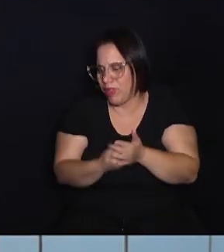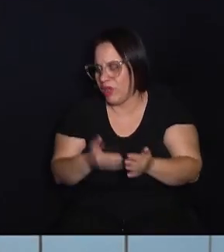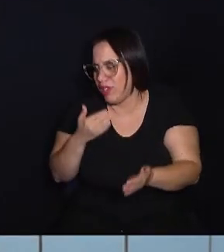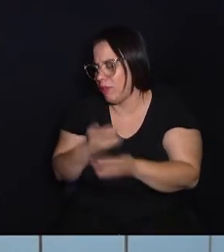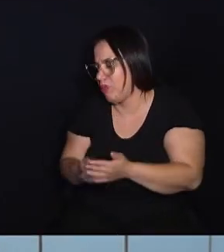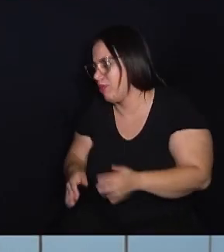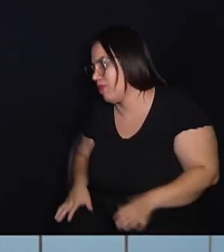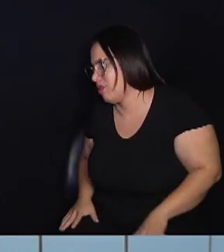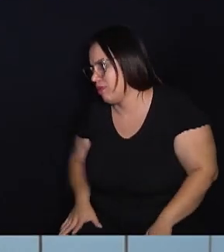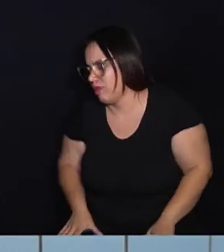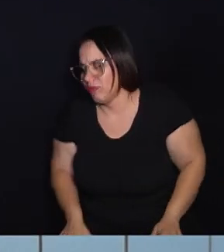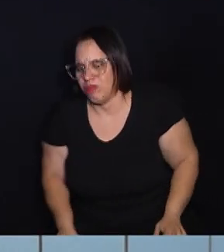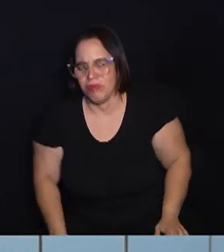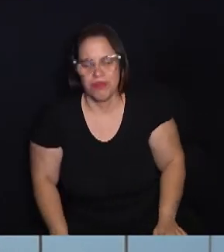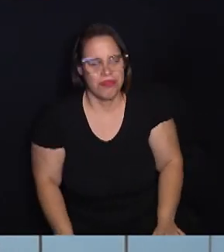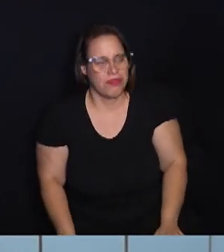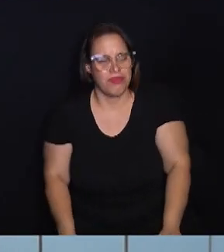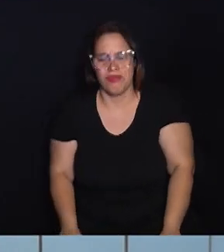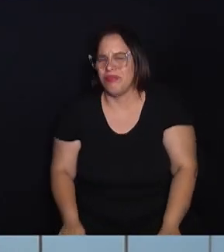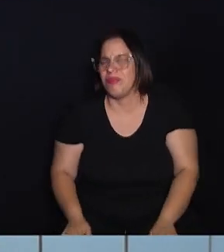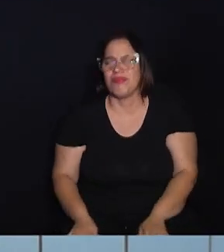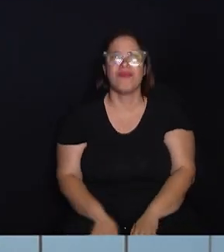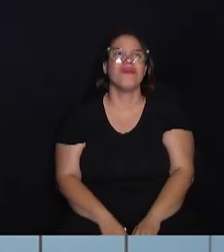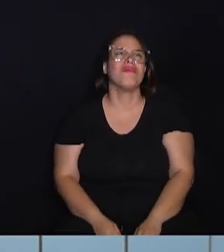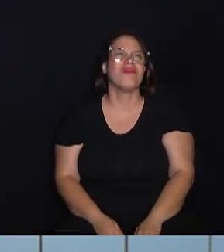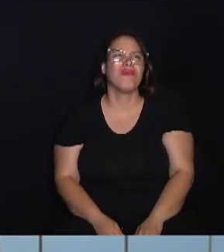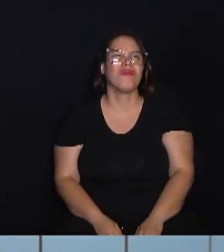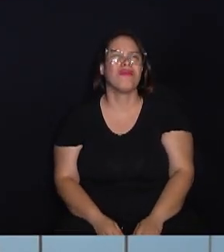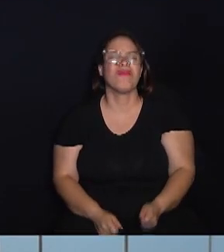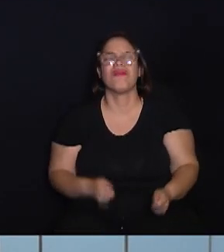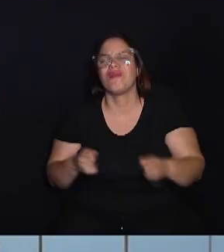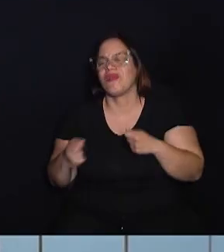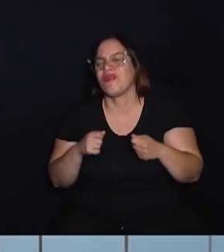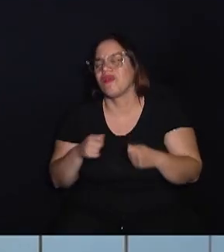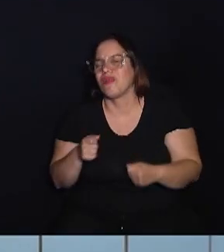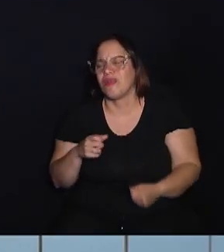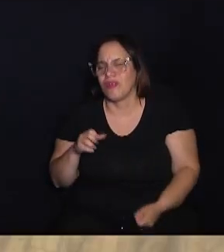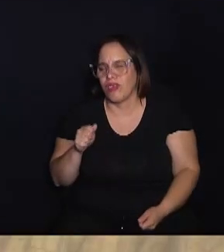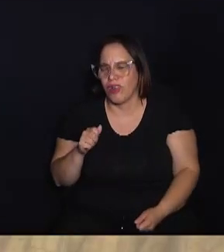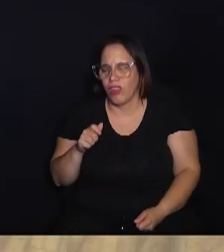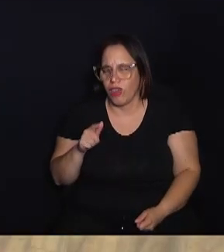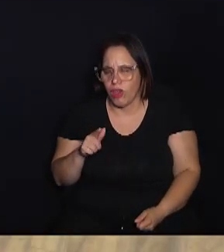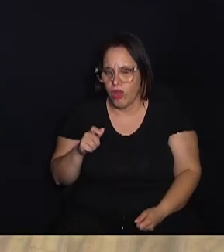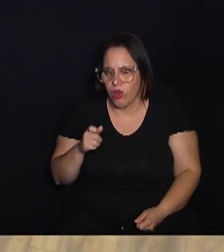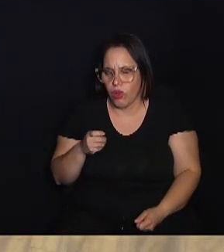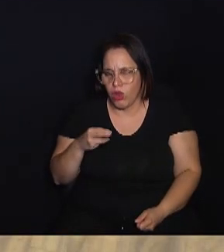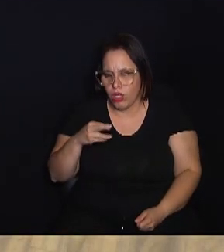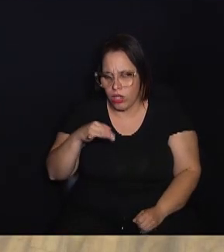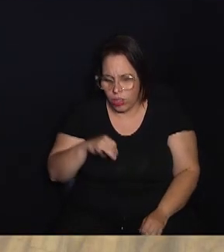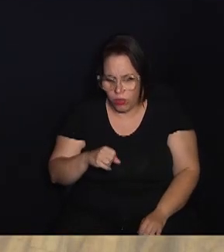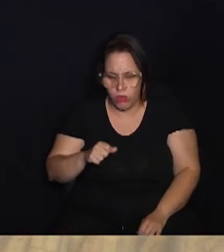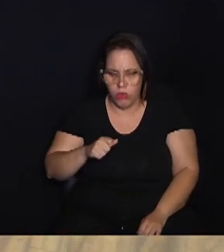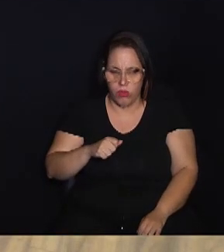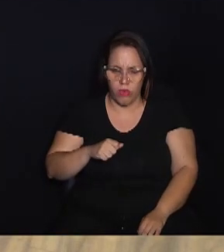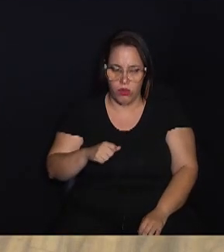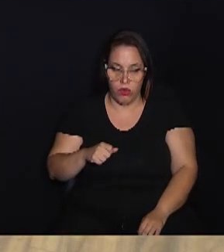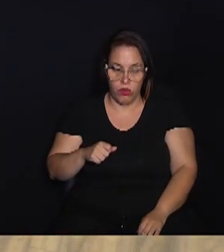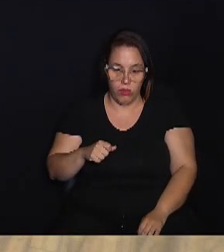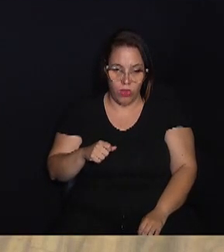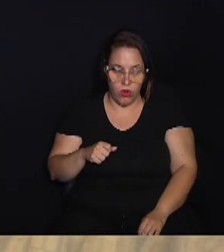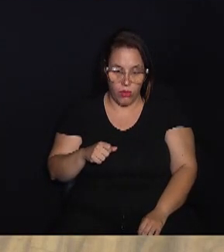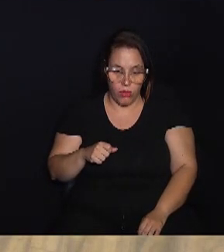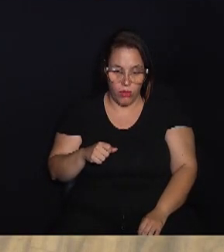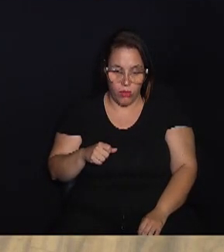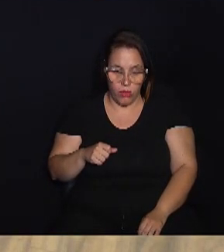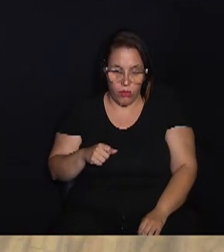seu, é uma loucura. O cara perde o controle. O algoritmo dos jogos eletrônicos, ele nunca fala que você